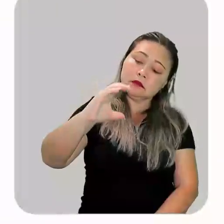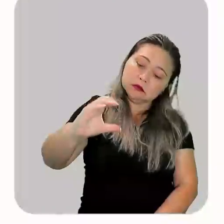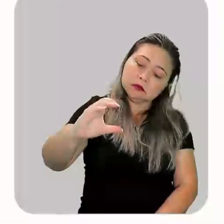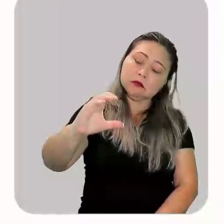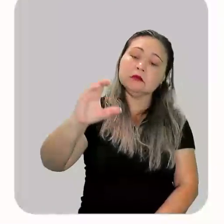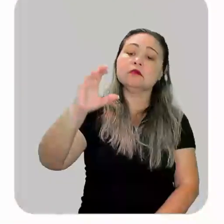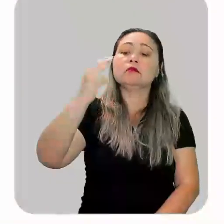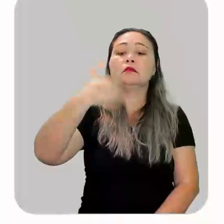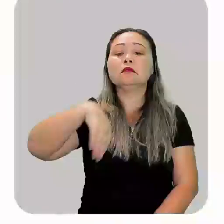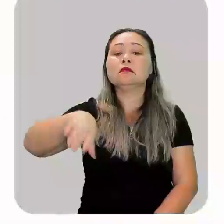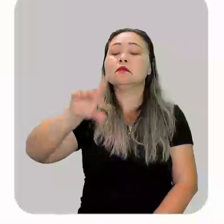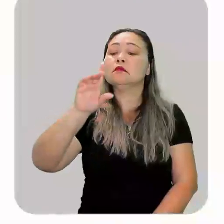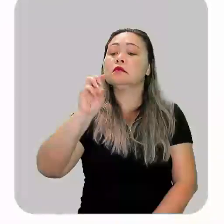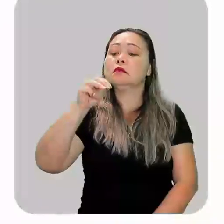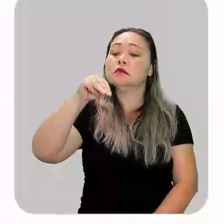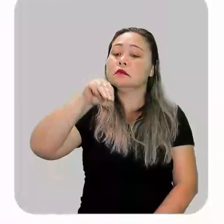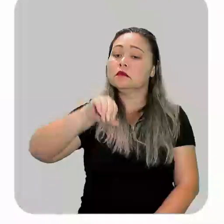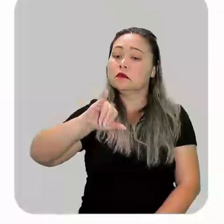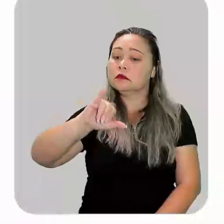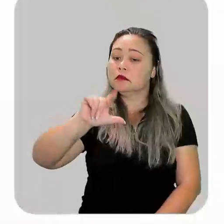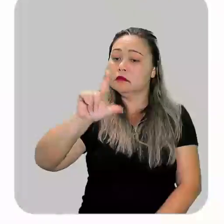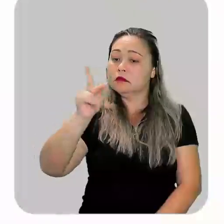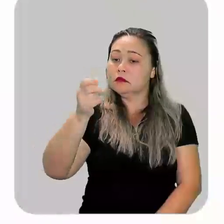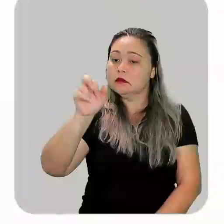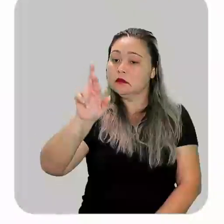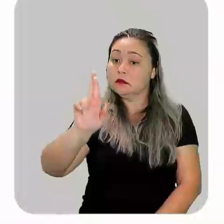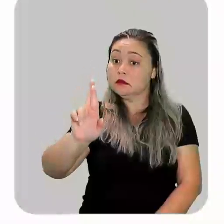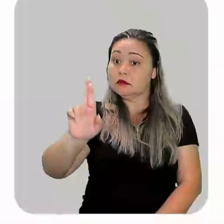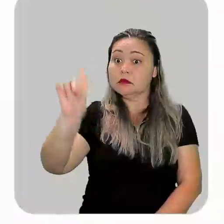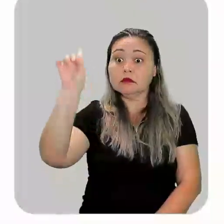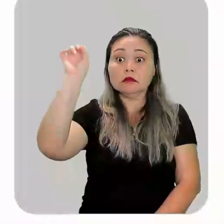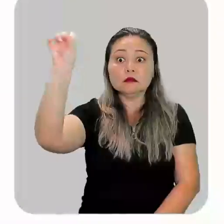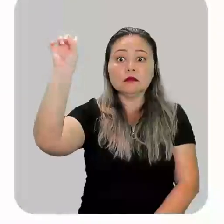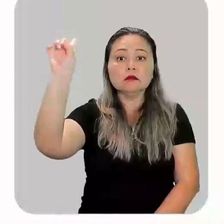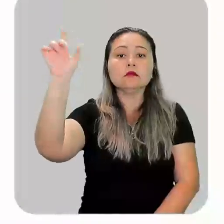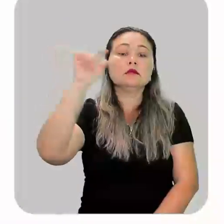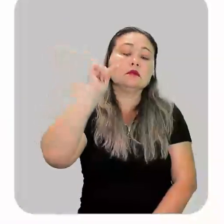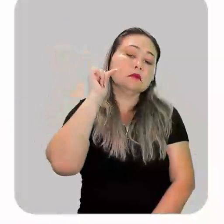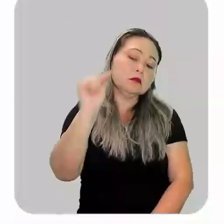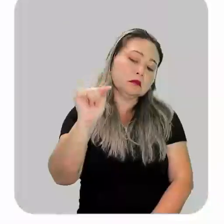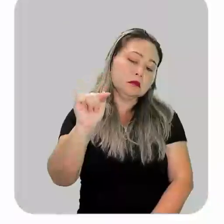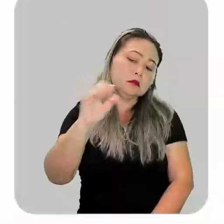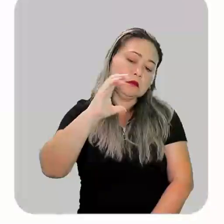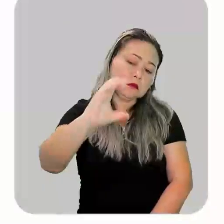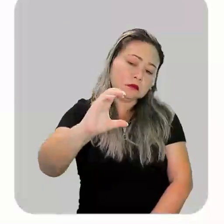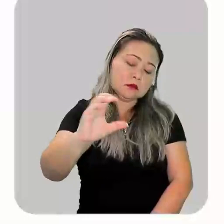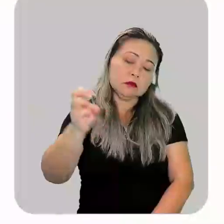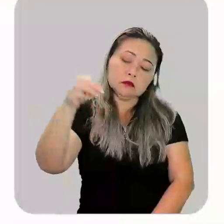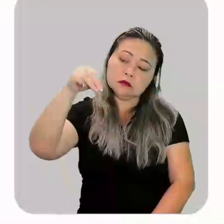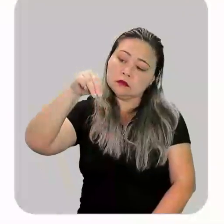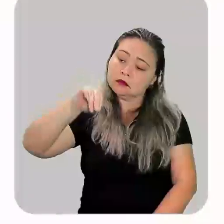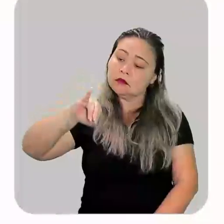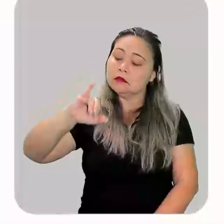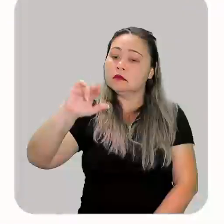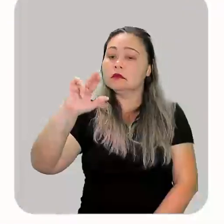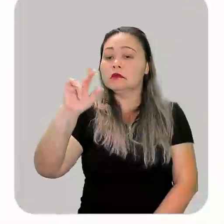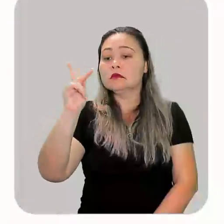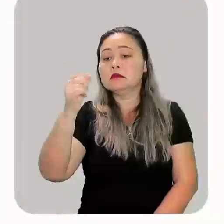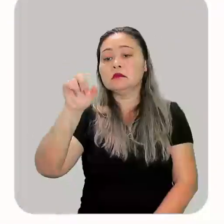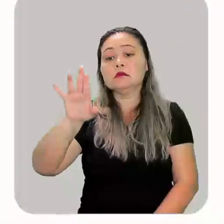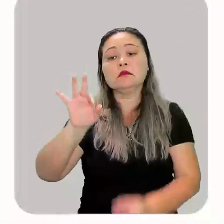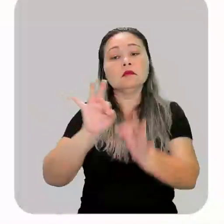de milhar. Centena de milhar, olha aí que legal. Então eu tenho 7 centenas de milhar